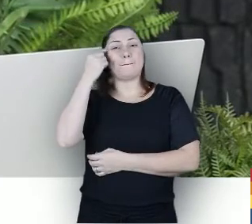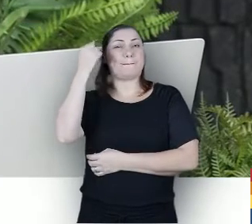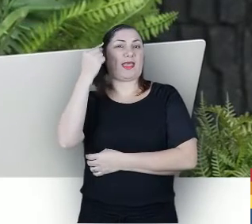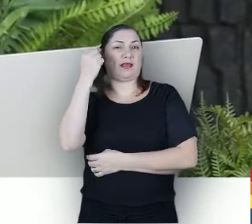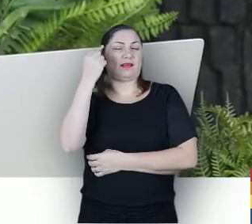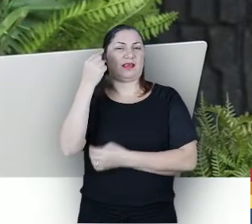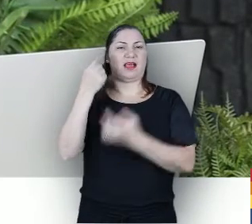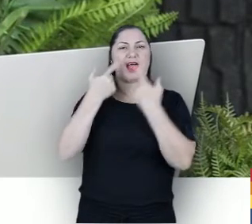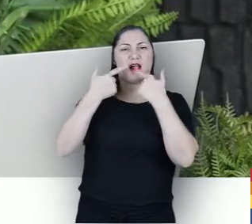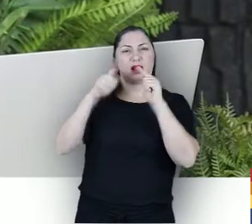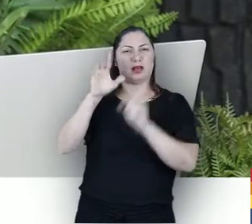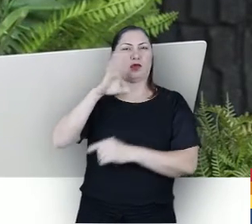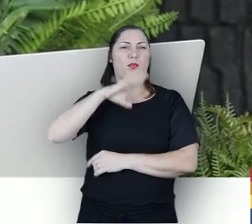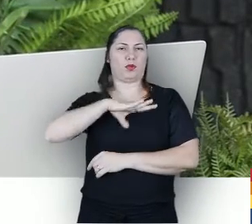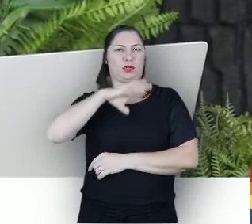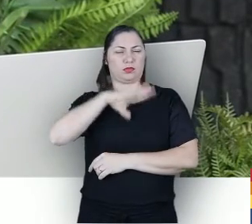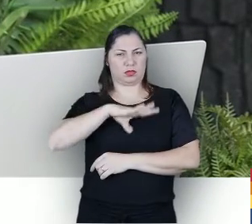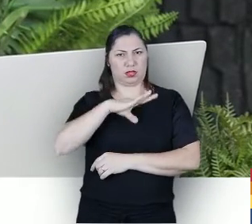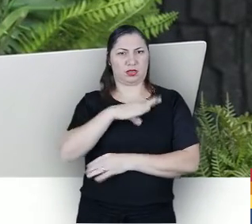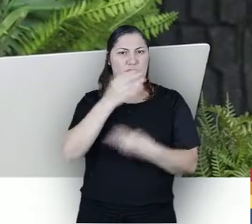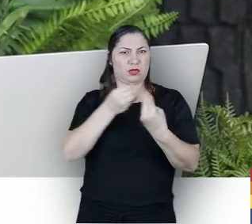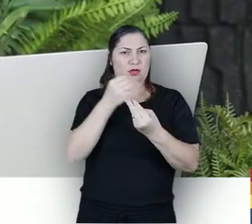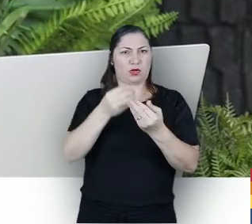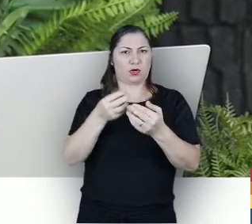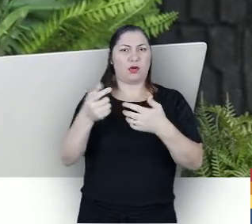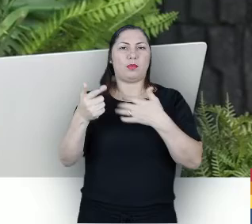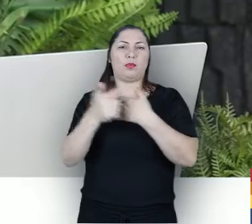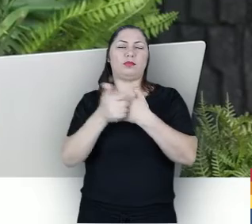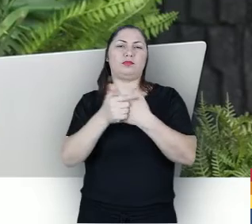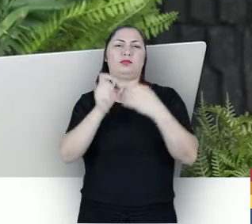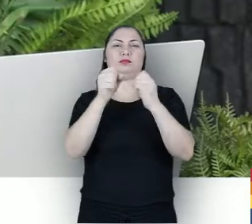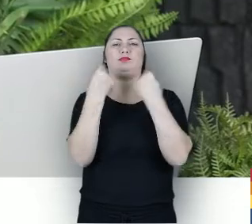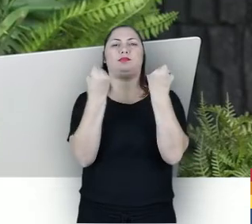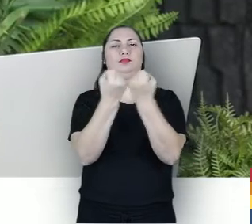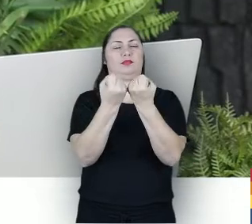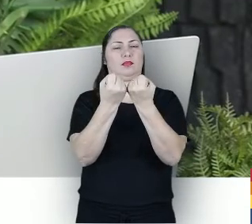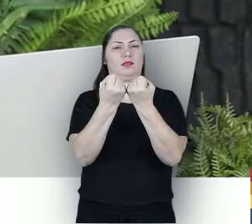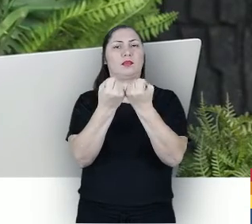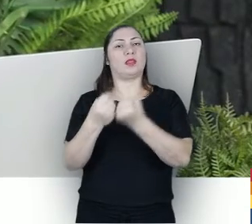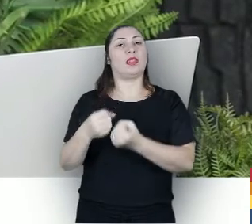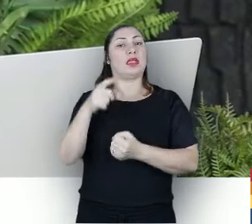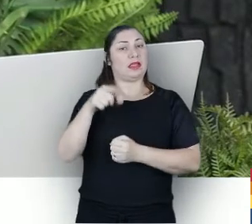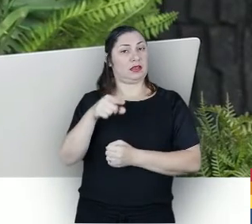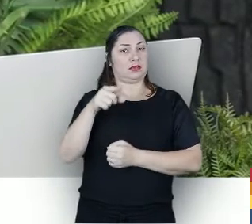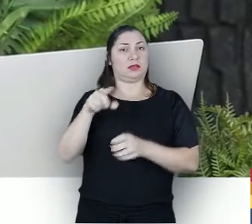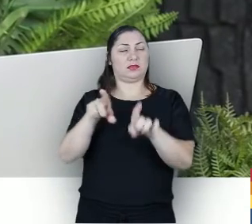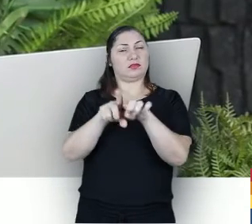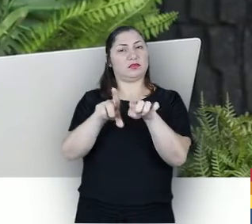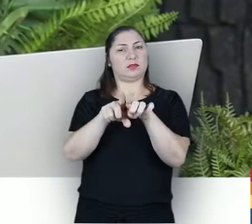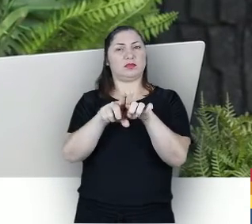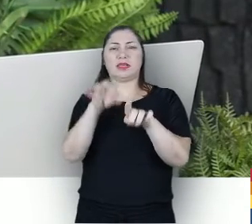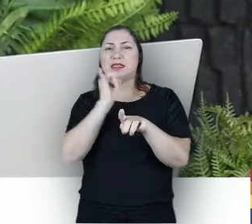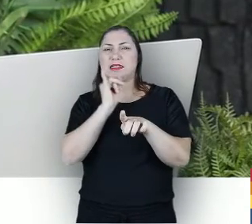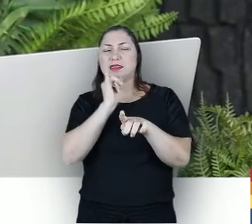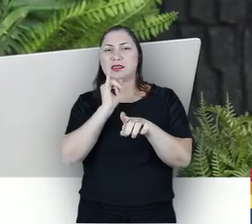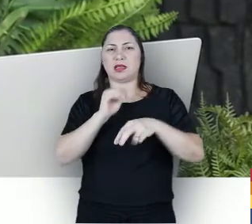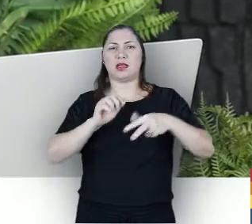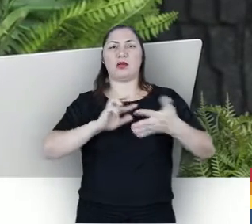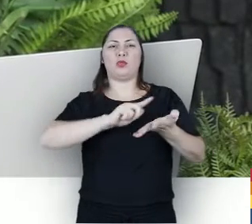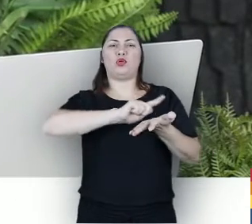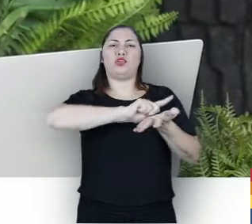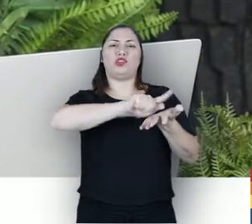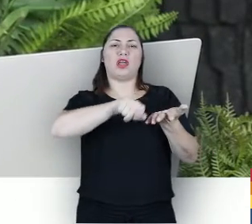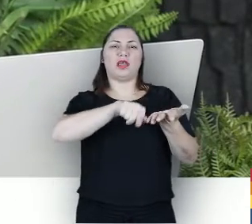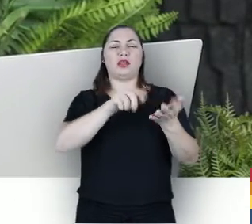e também, professora Karine, achei interessante quando você colocou a questão de pensar a língua portuguesa